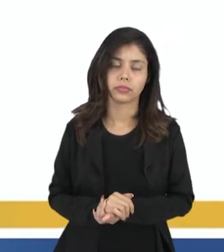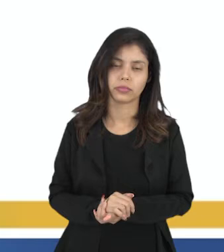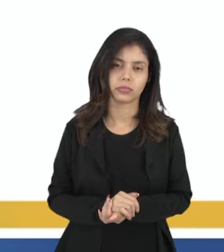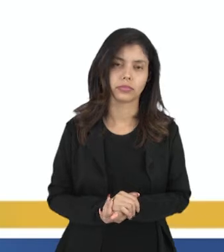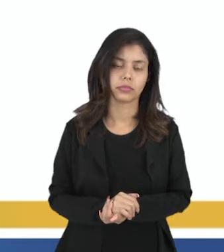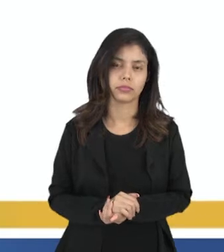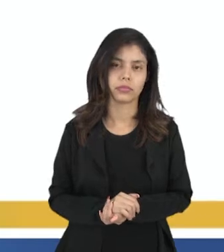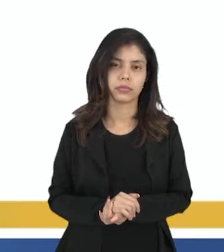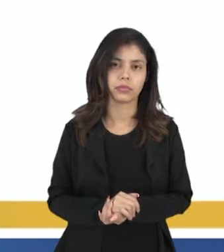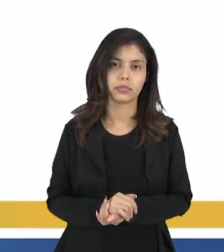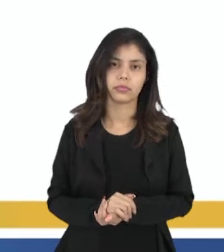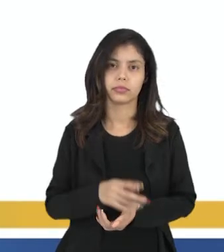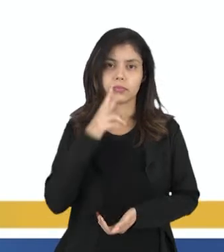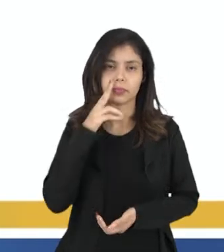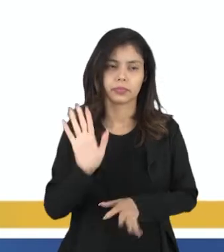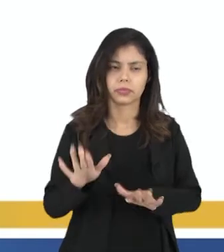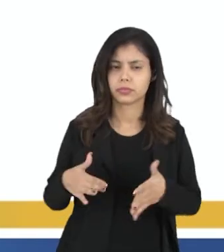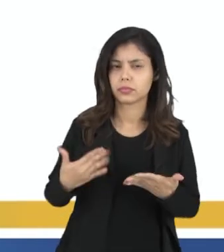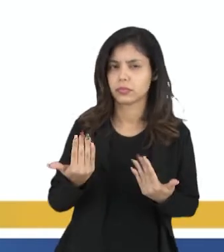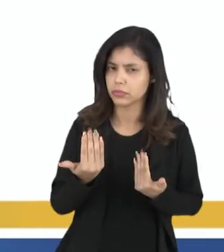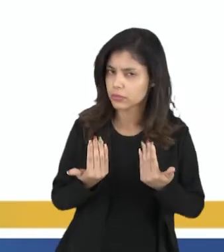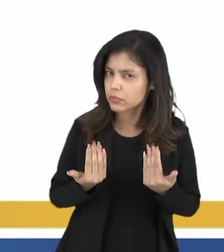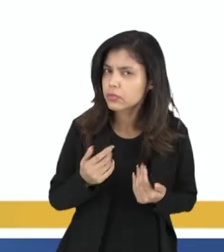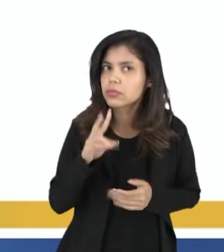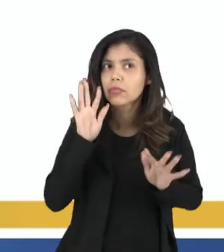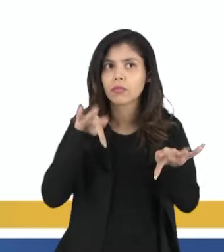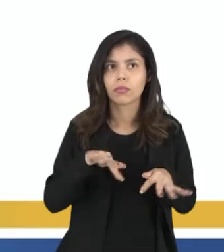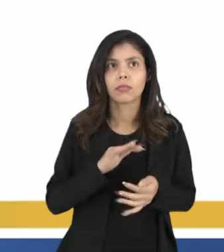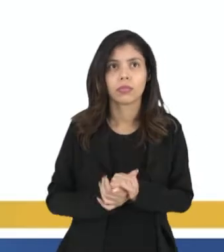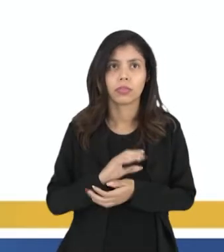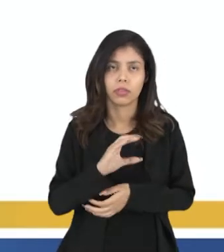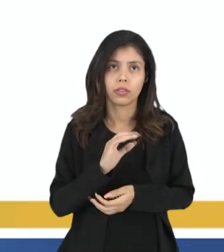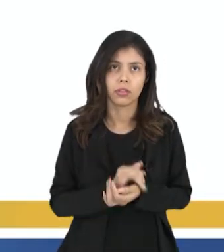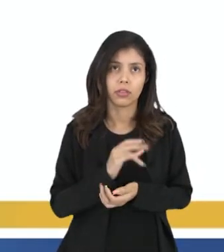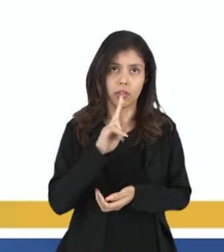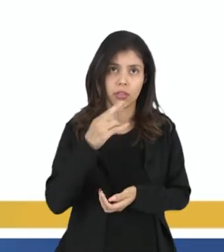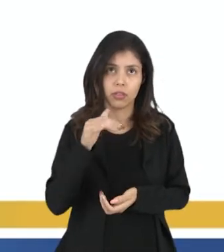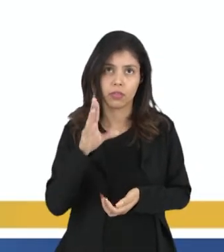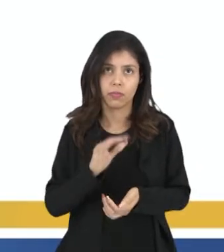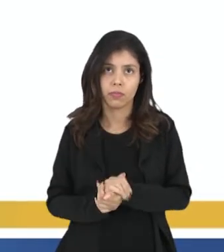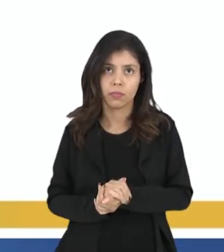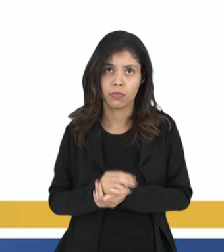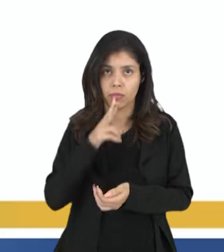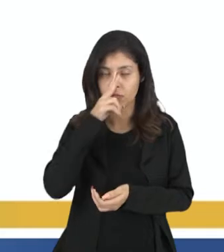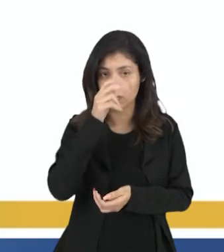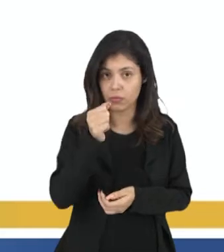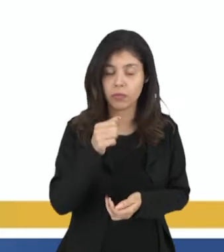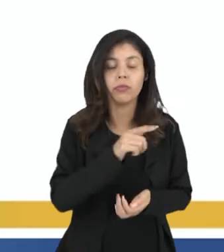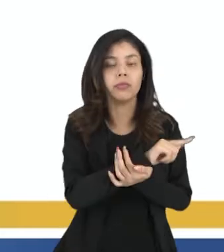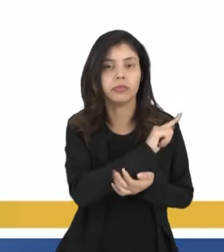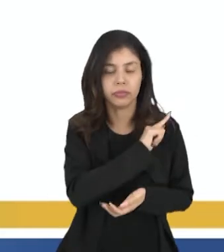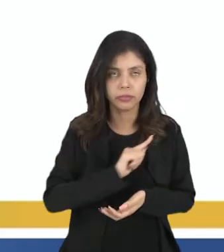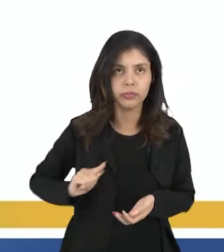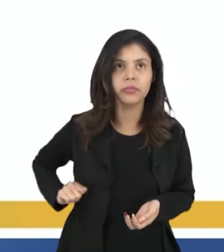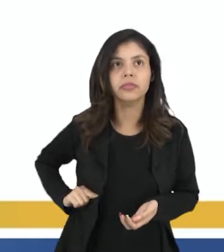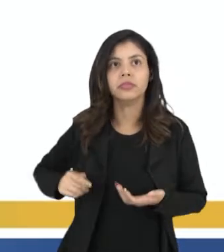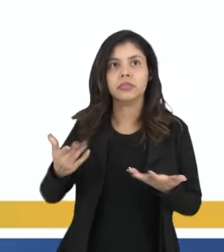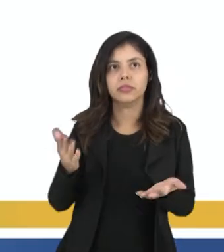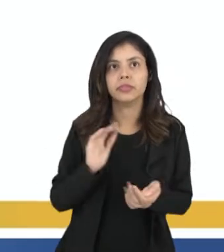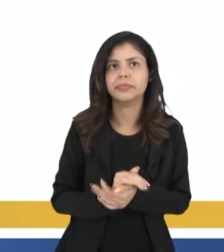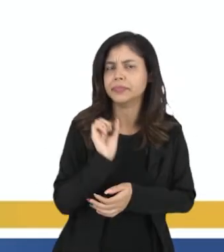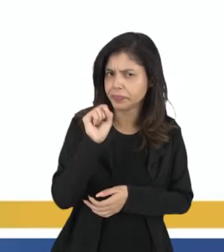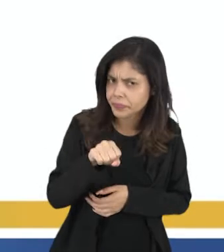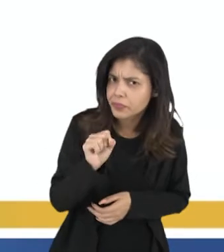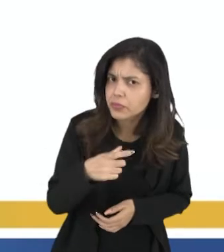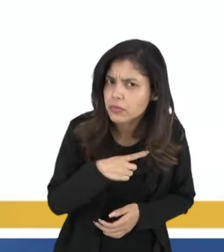em suspense aí para a gente ver o resultado no final. C, interlocução entre poderes governamentais.